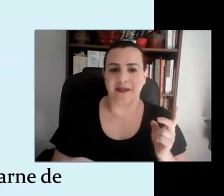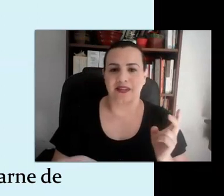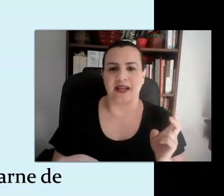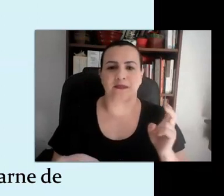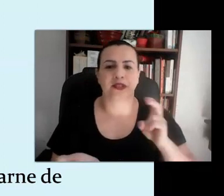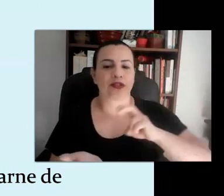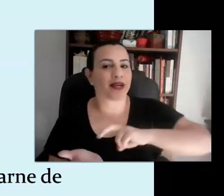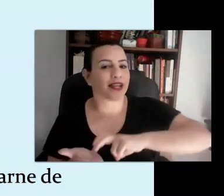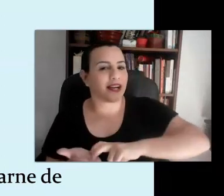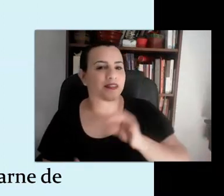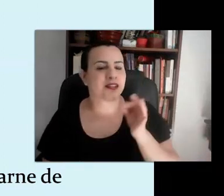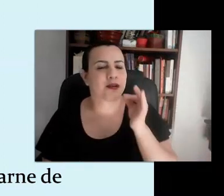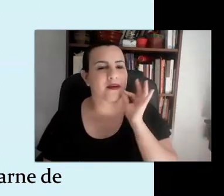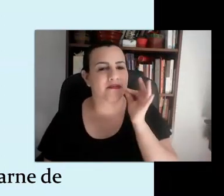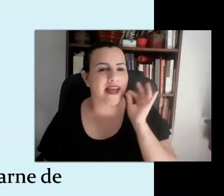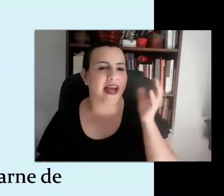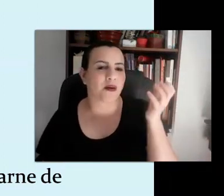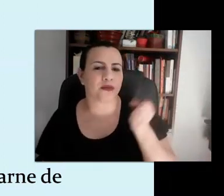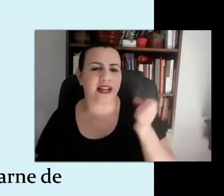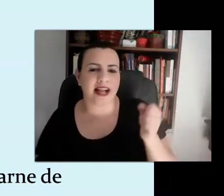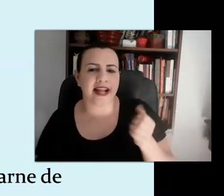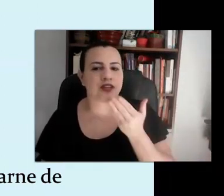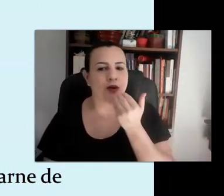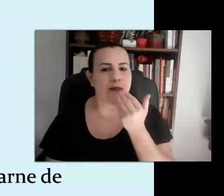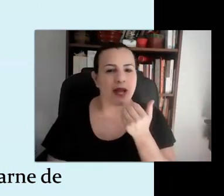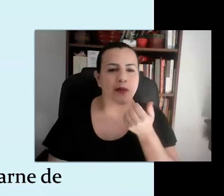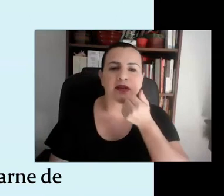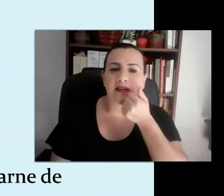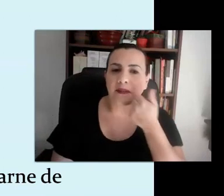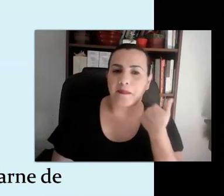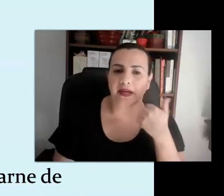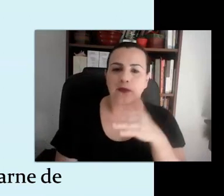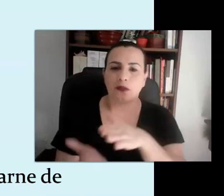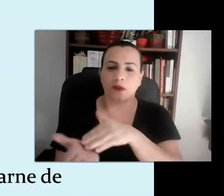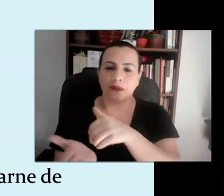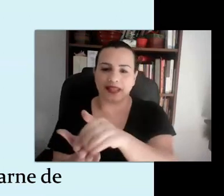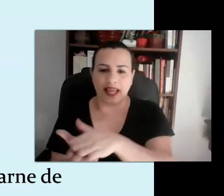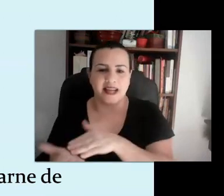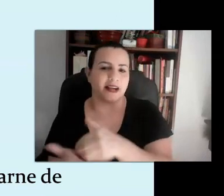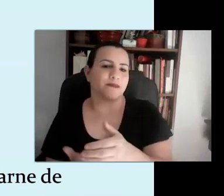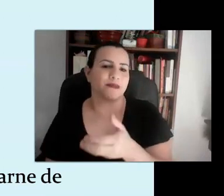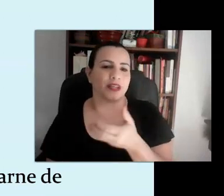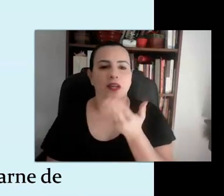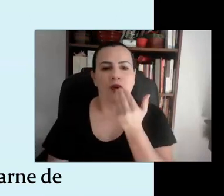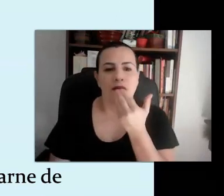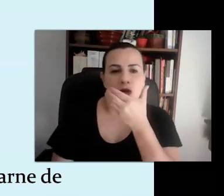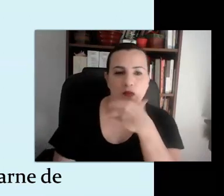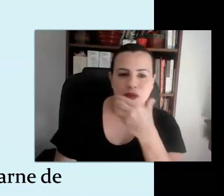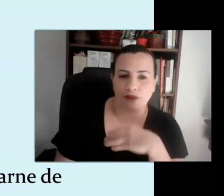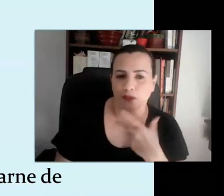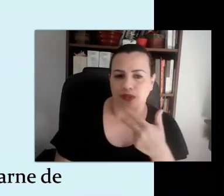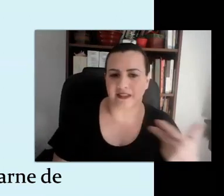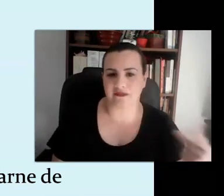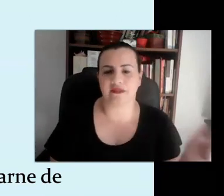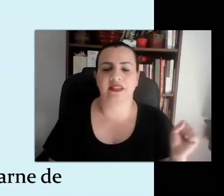utilizando os advérbios de tempo. Então, de manhã você tomou café com leite, comeu pão com manteiga e comeu